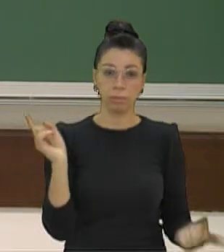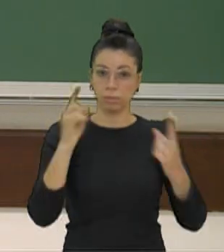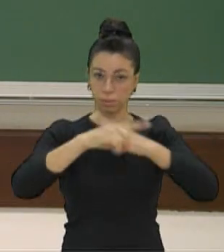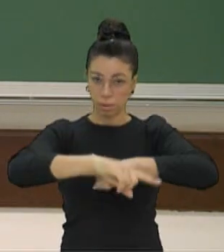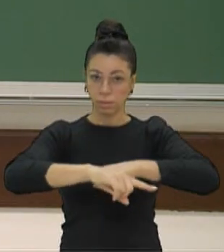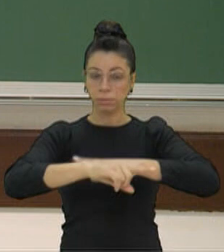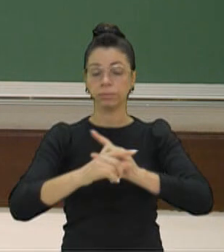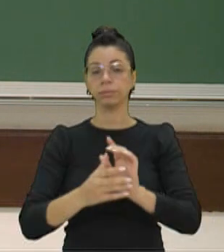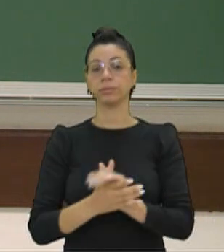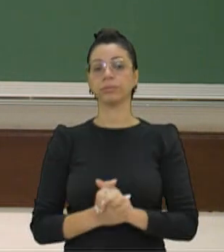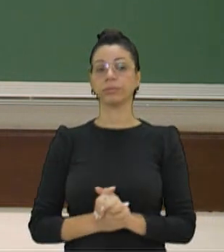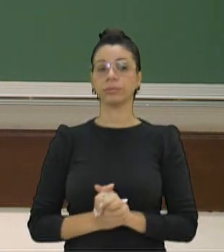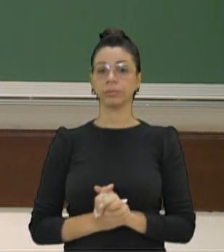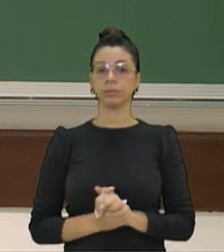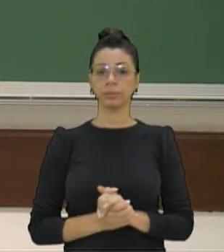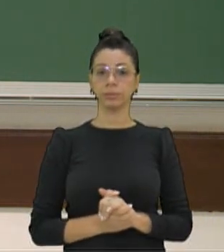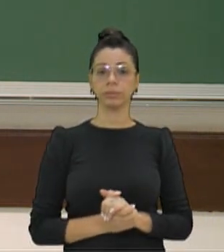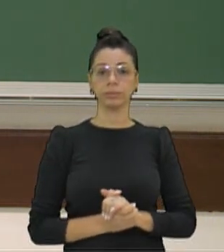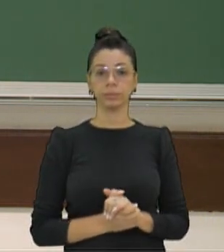inverso, certo?